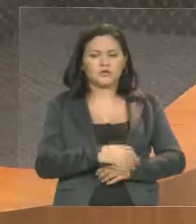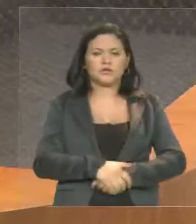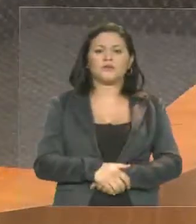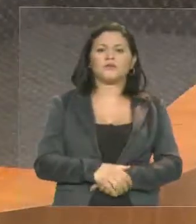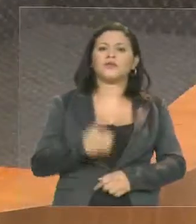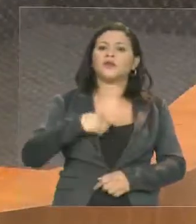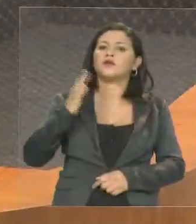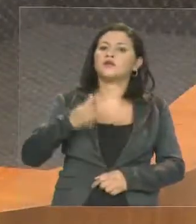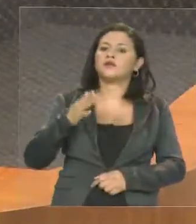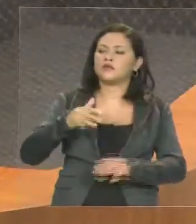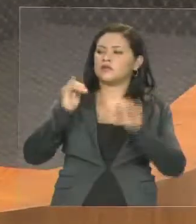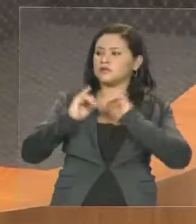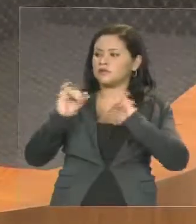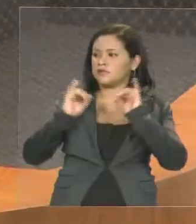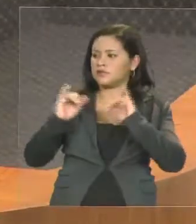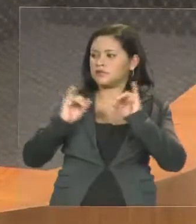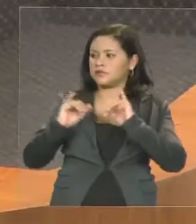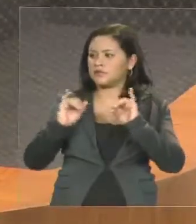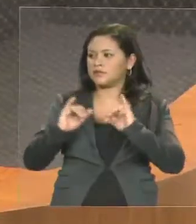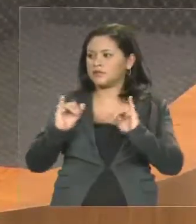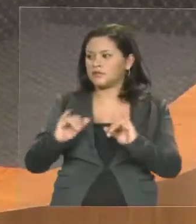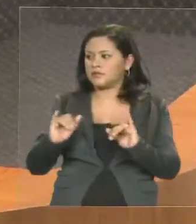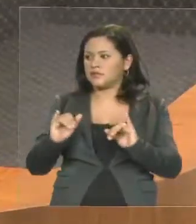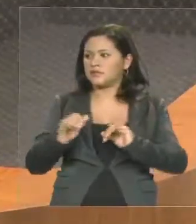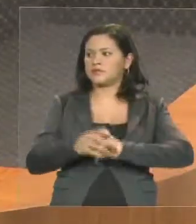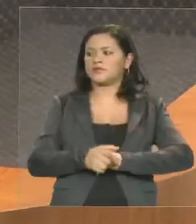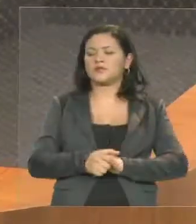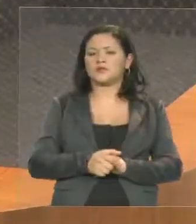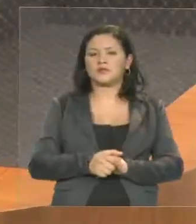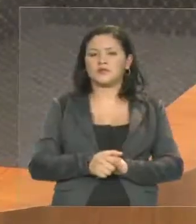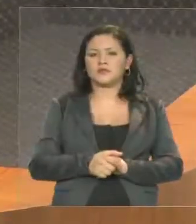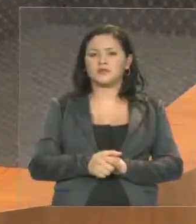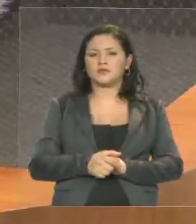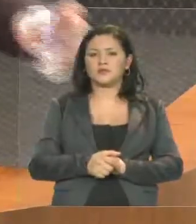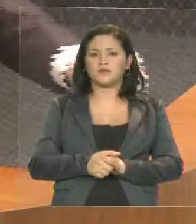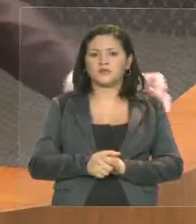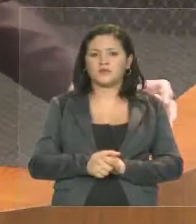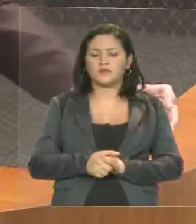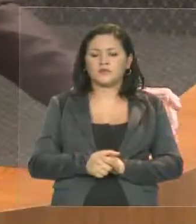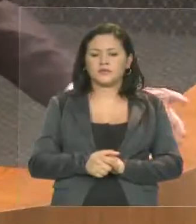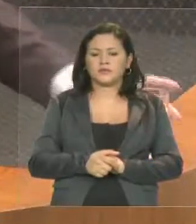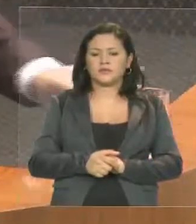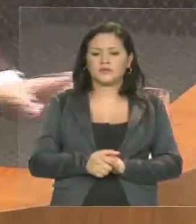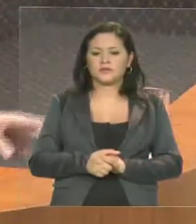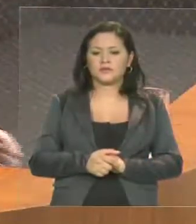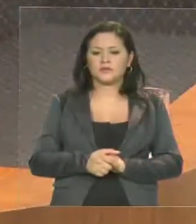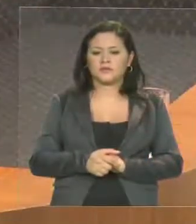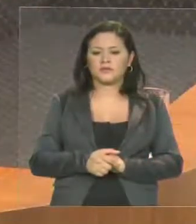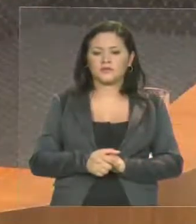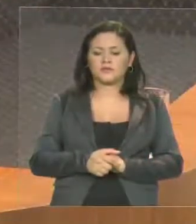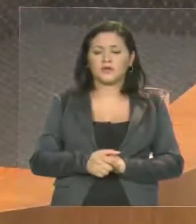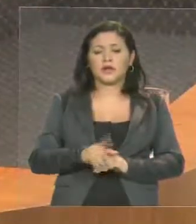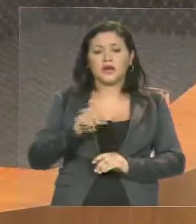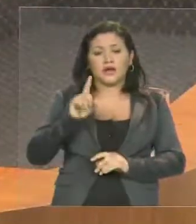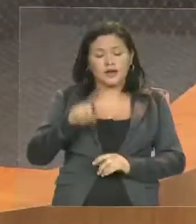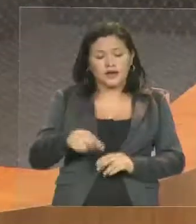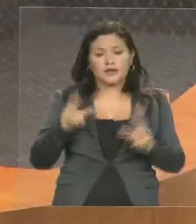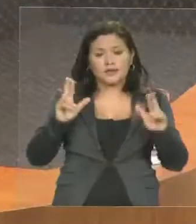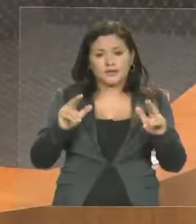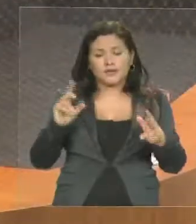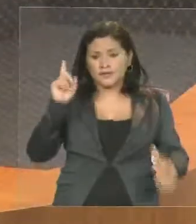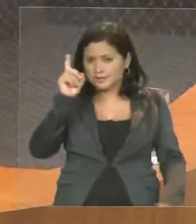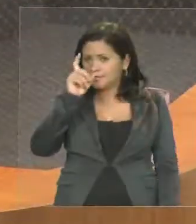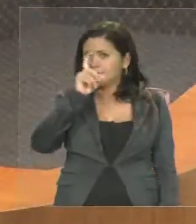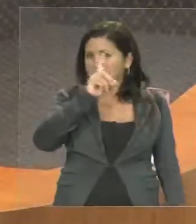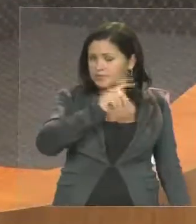sobre o assunto, mas é um tema tão grave que me motivou